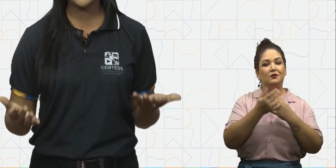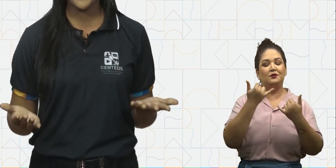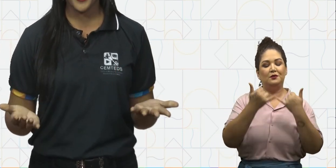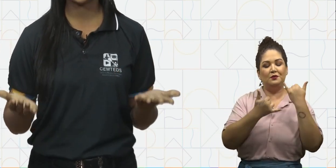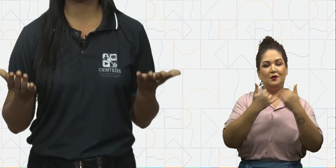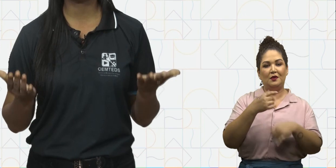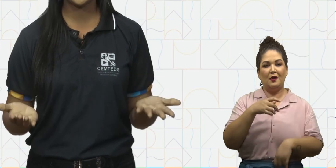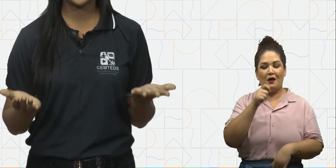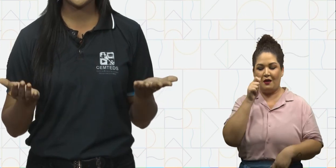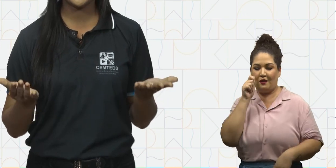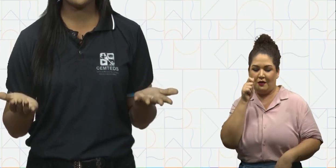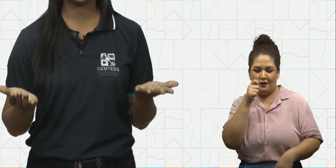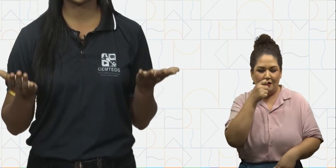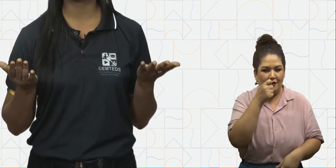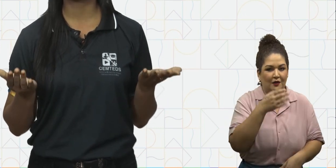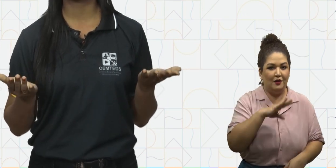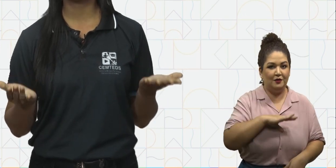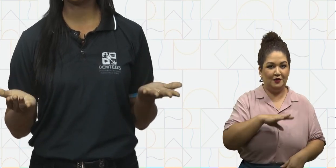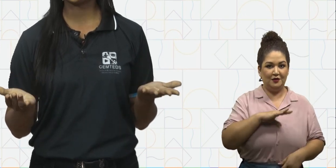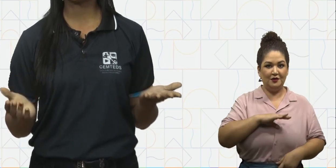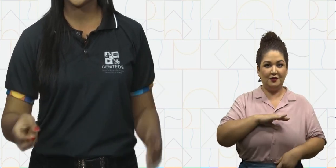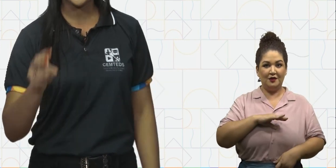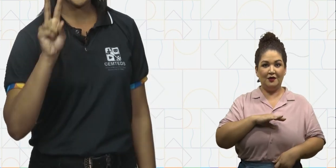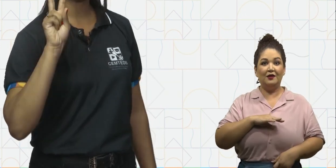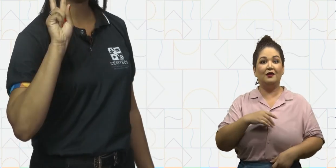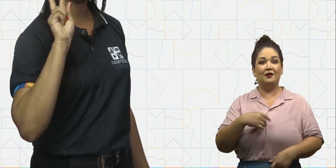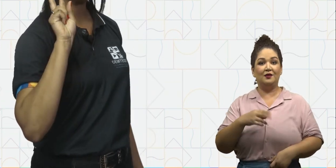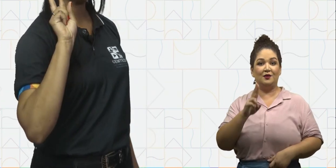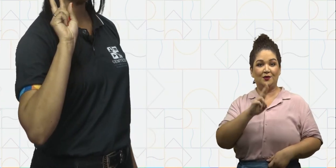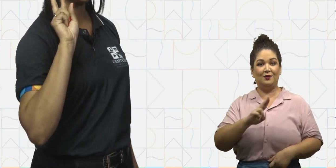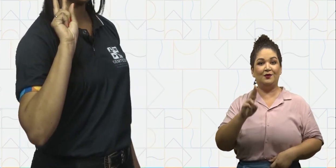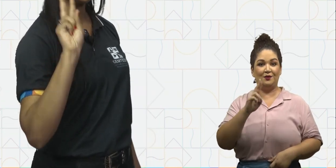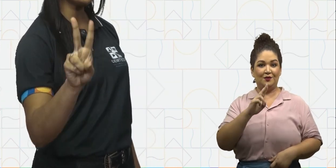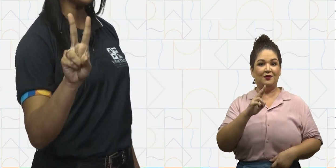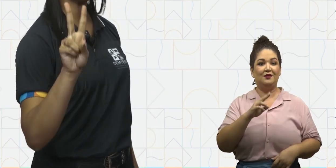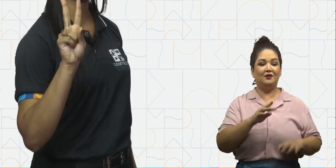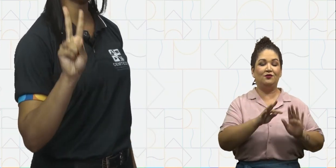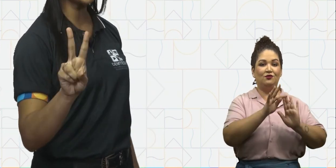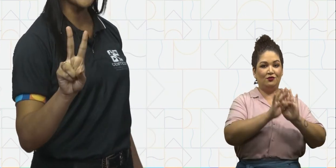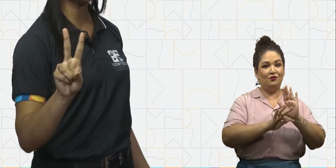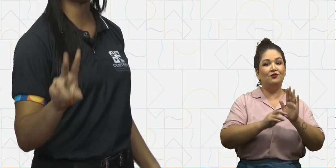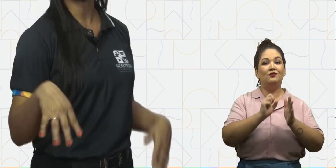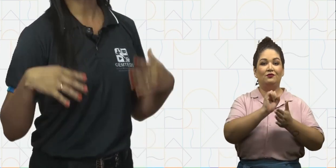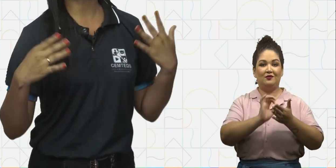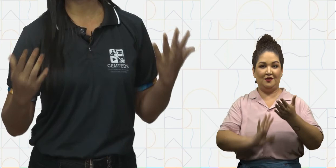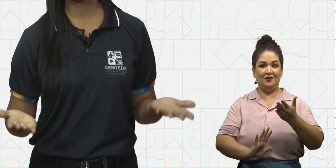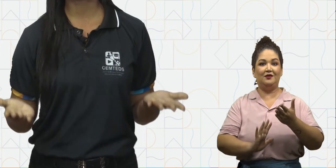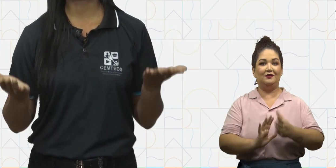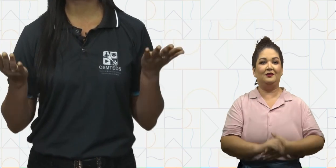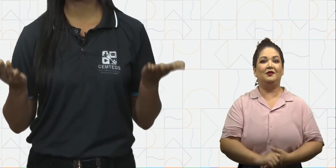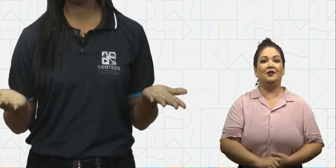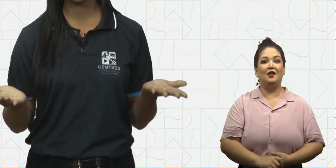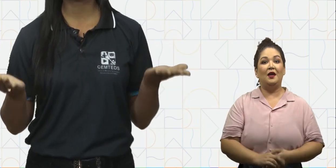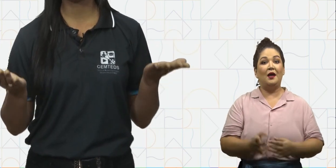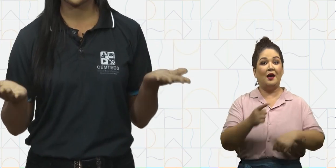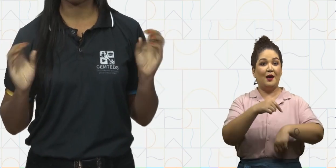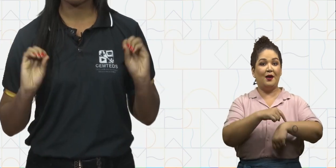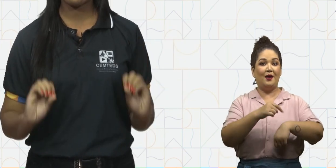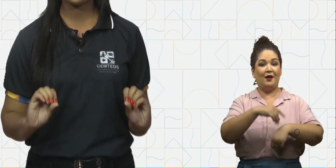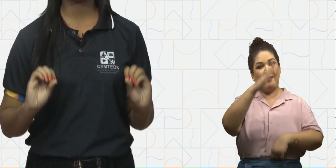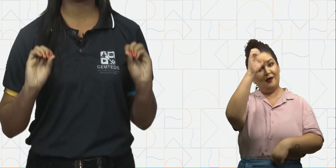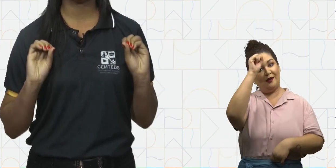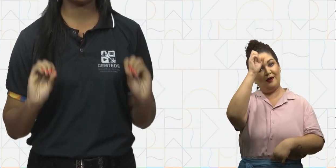a brincar de detetive da língua portuguesa através das nossas 2 atividades, chegou o nosso momento